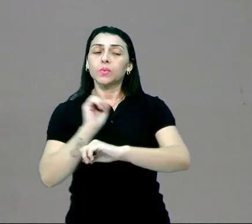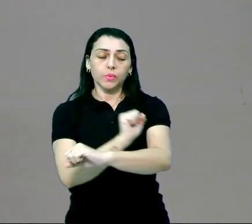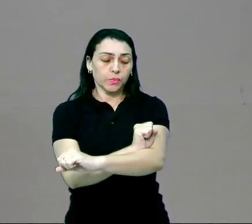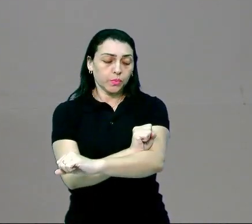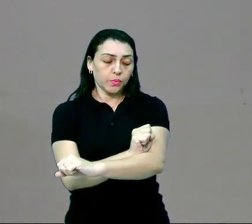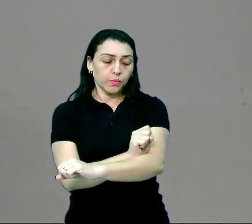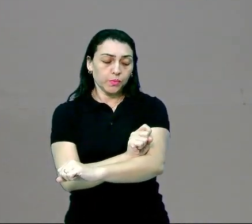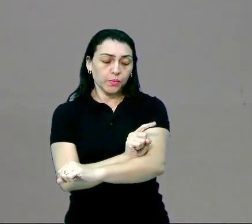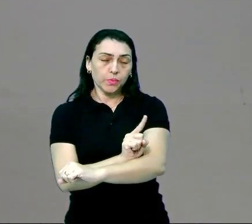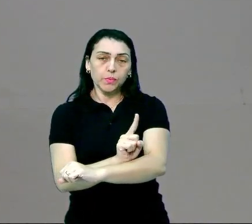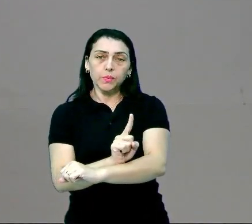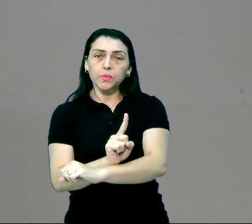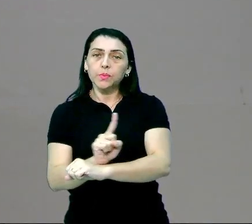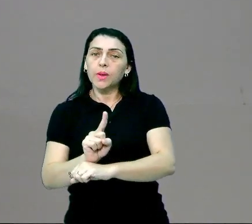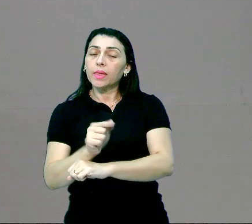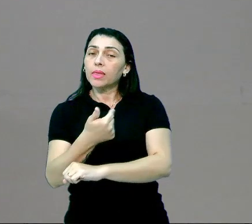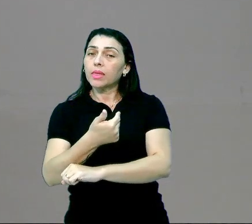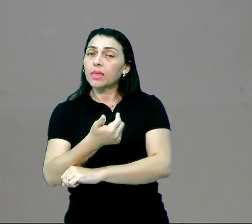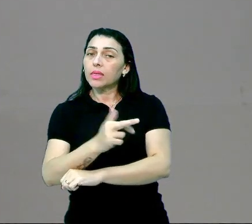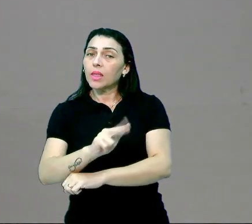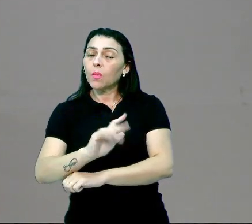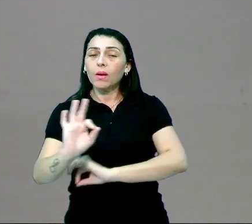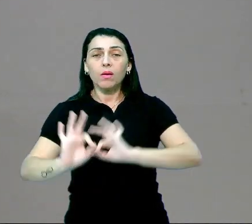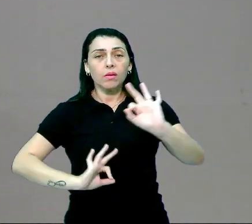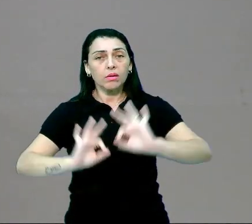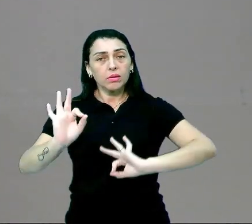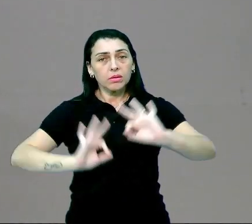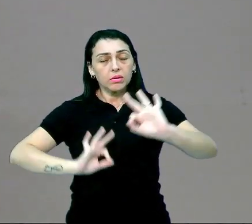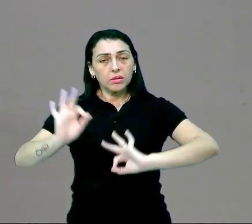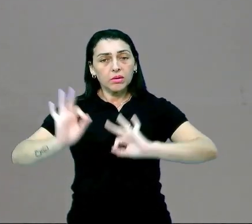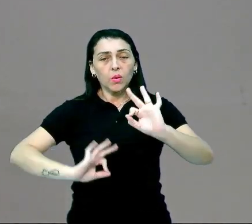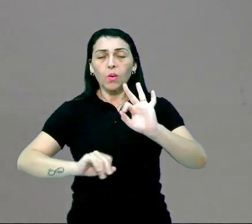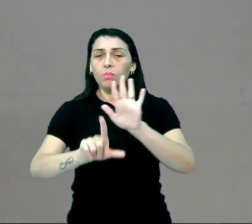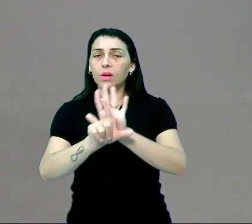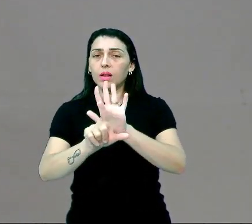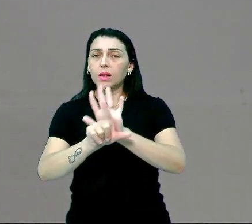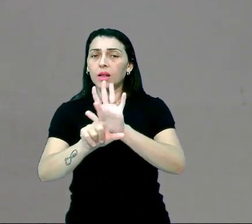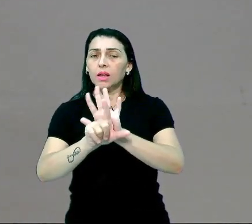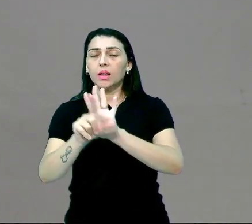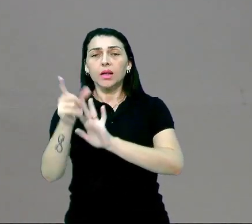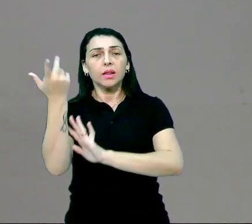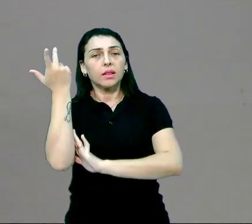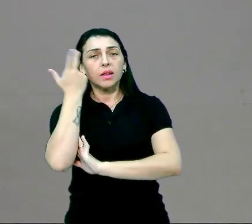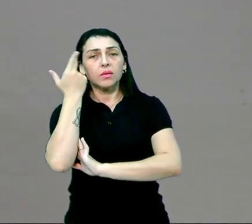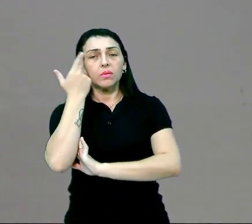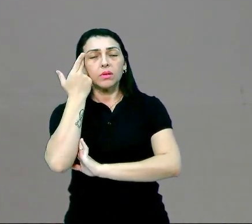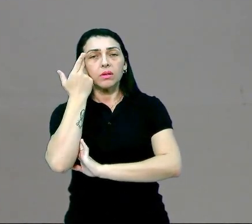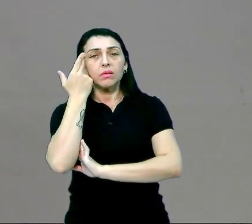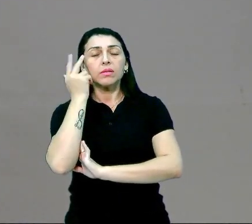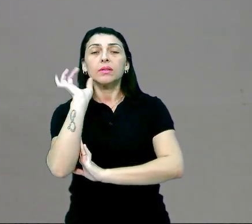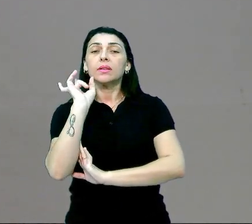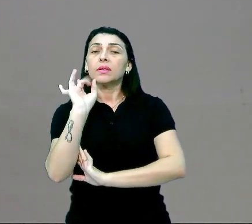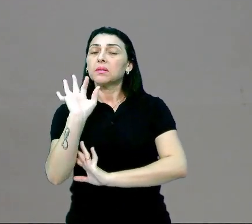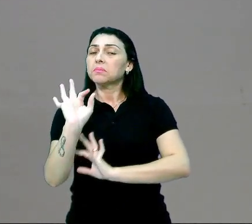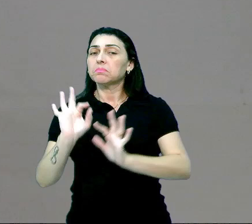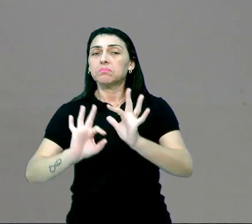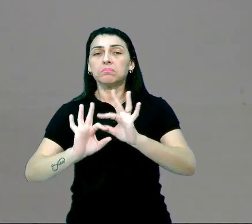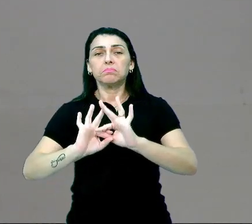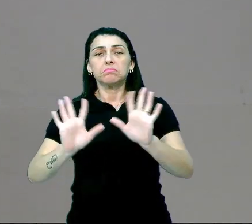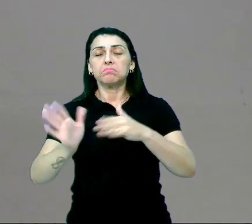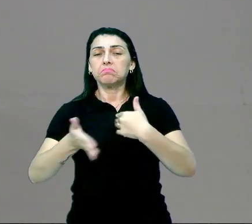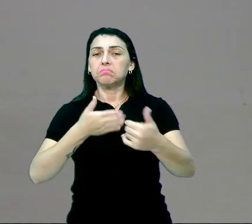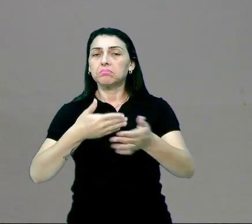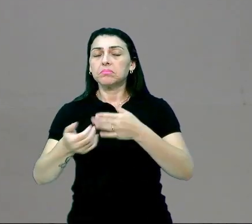evolução. Esse processo ele não é organizado com uma lei natural, ele é aleatório, e